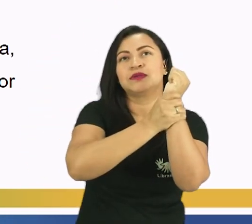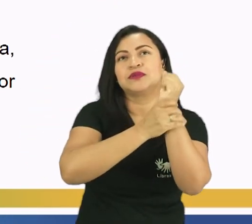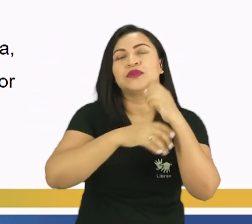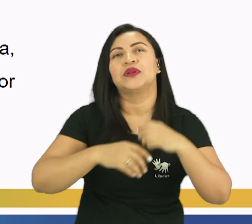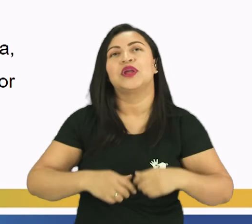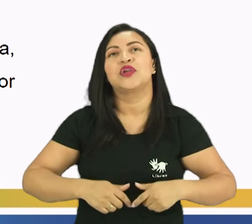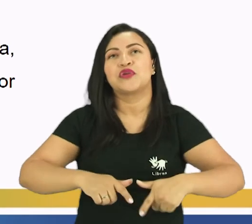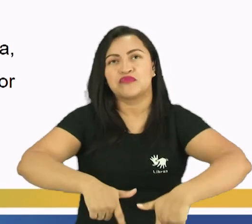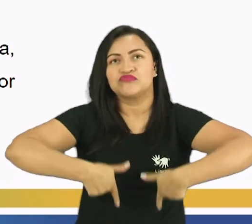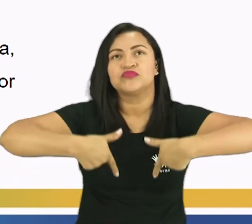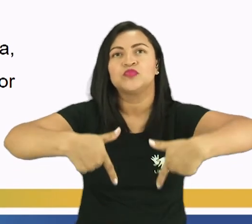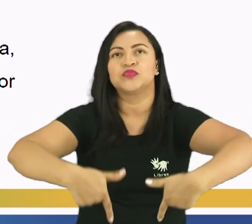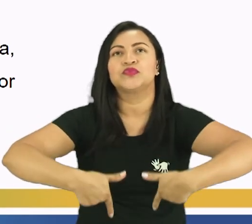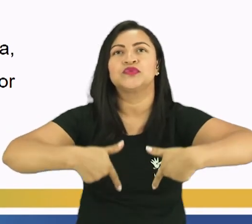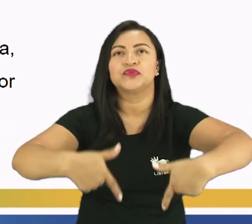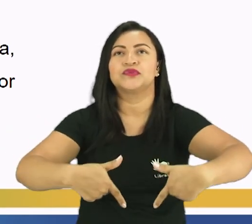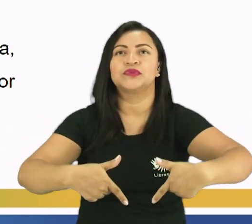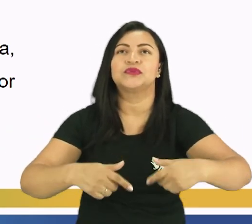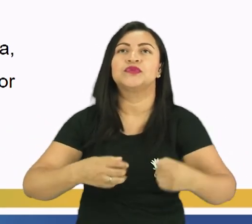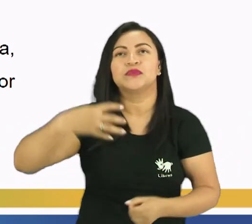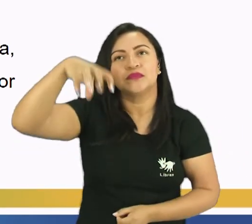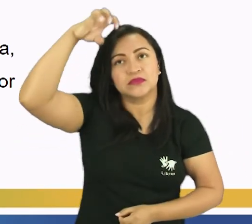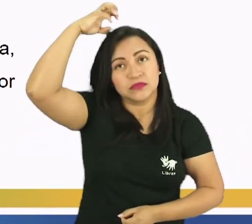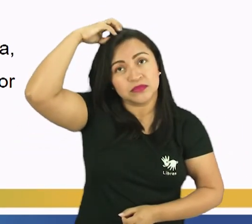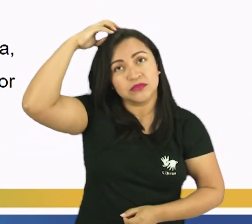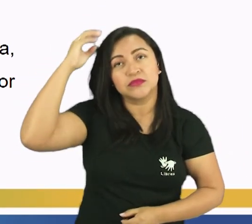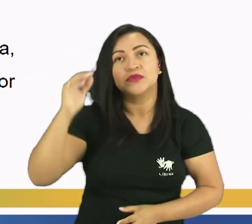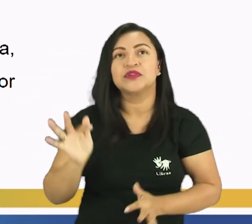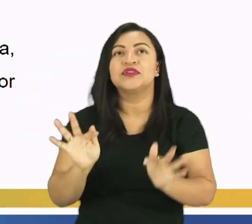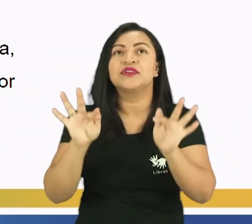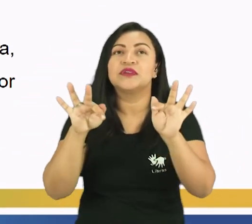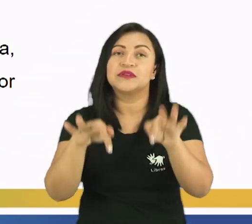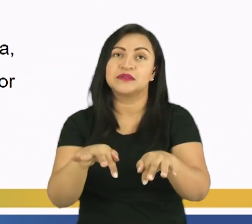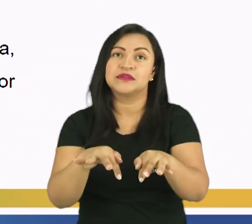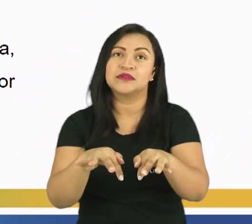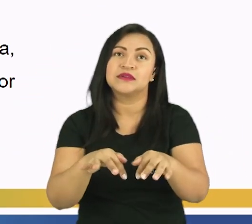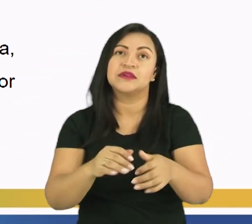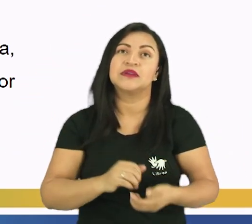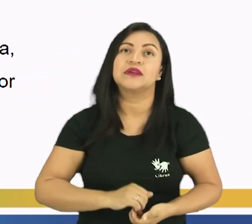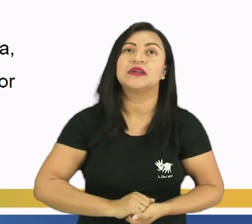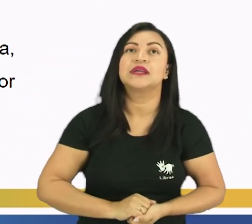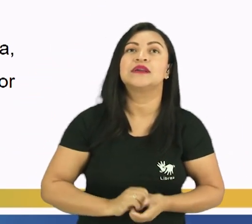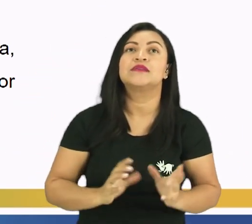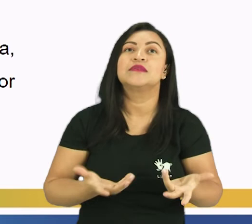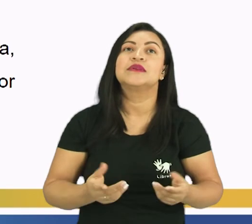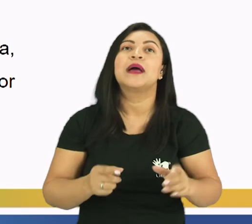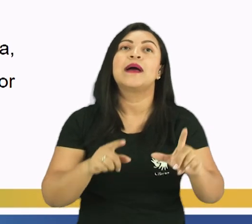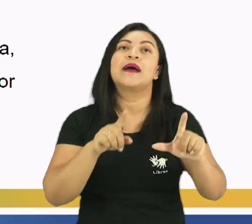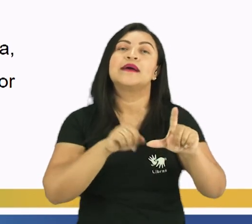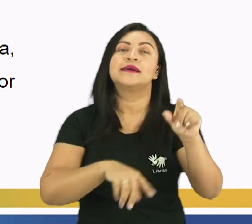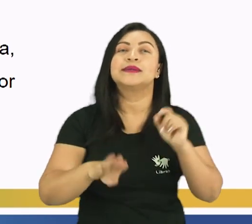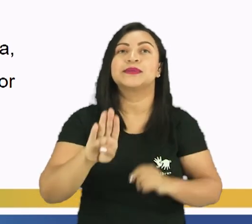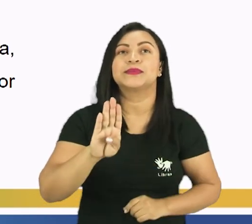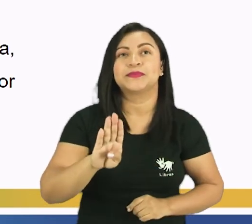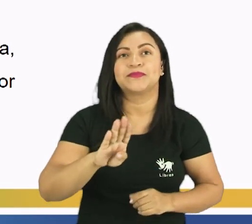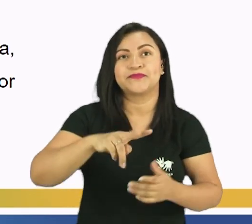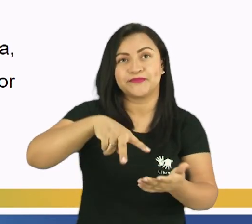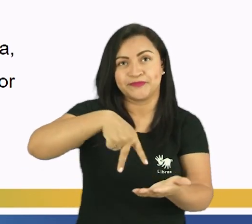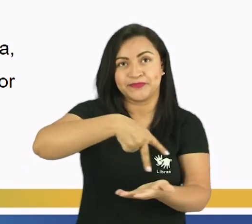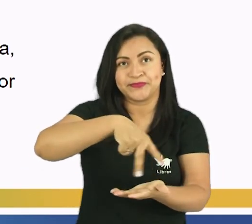que motiva a luta entre o partido do rei e do embaixador, e termina com o batizado dos infiéis. Ou